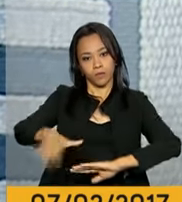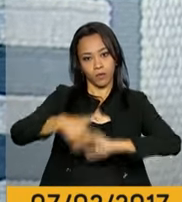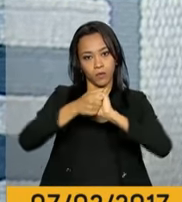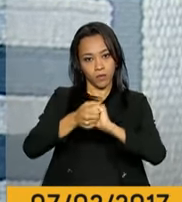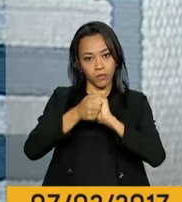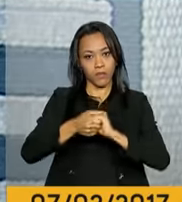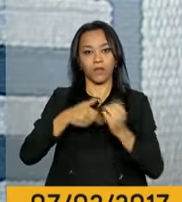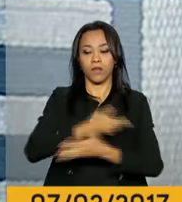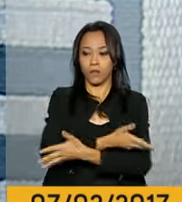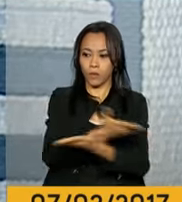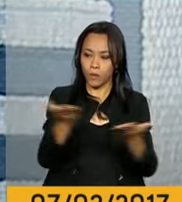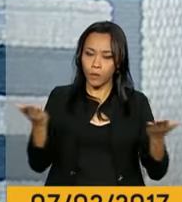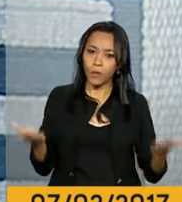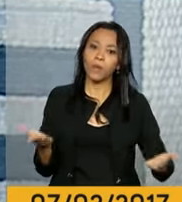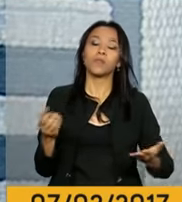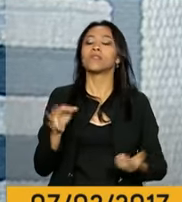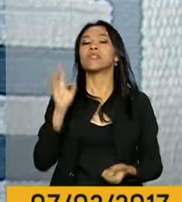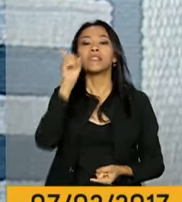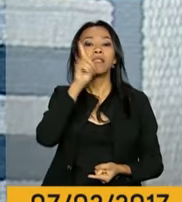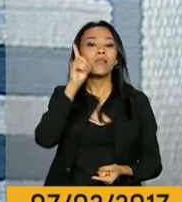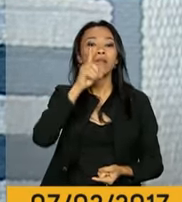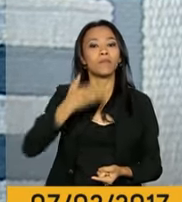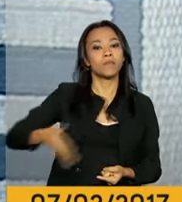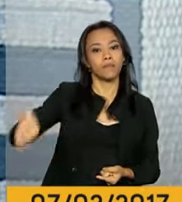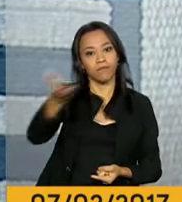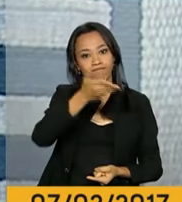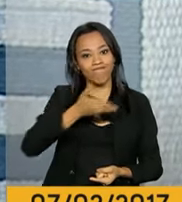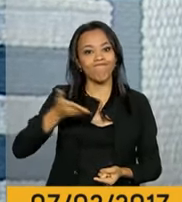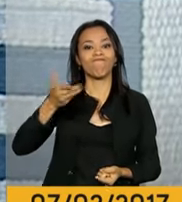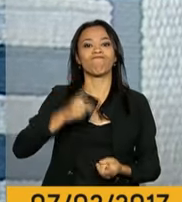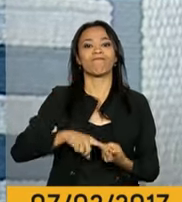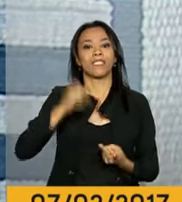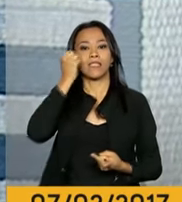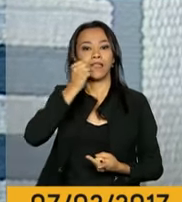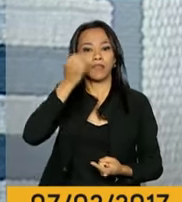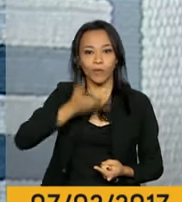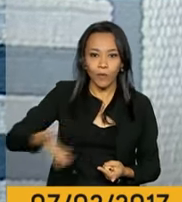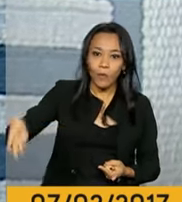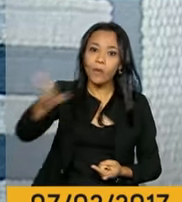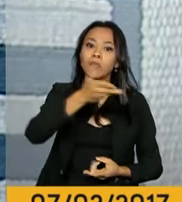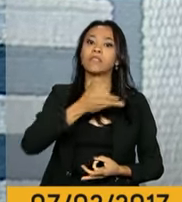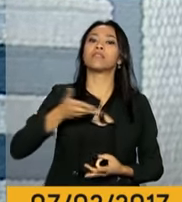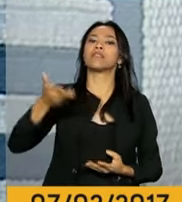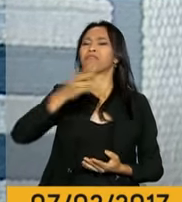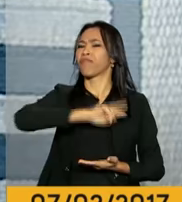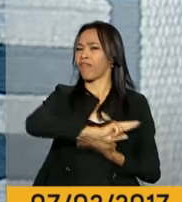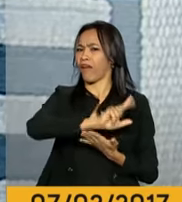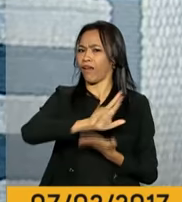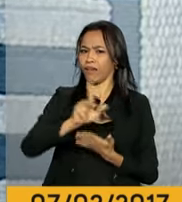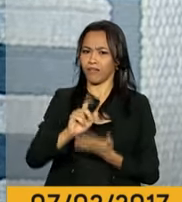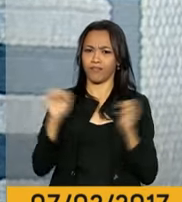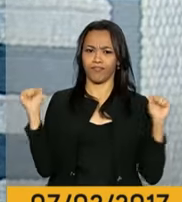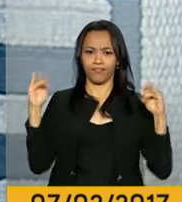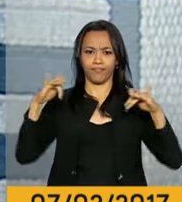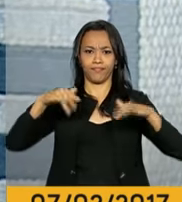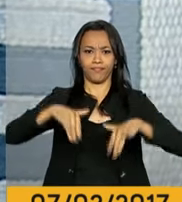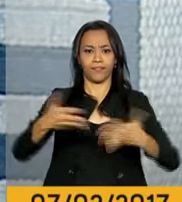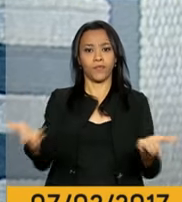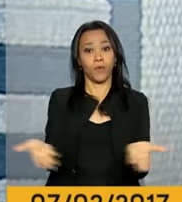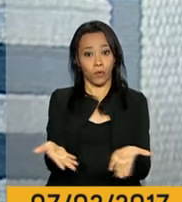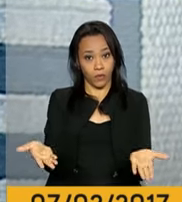todos deputados senadores eh são muitos também presentes Presidente macre